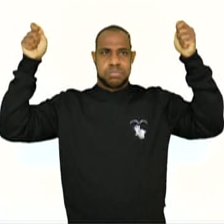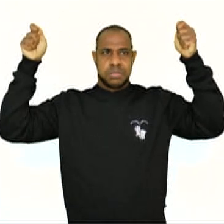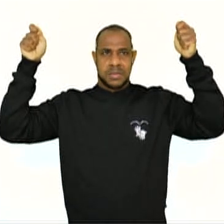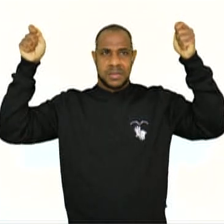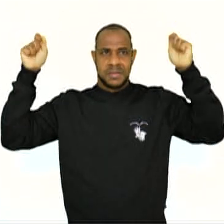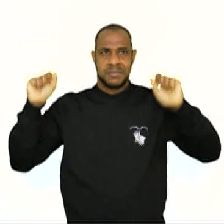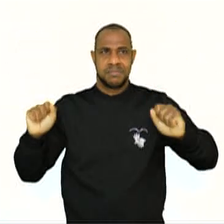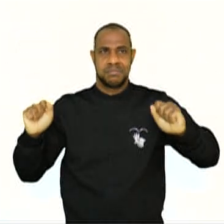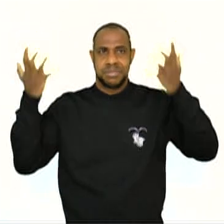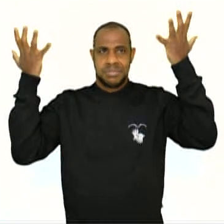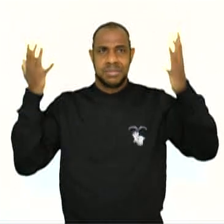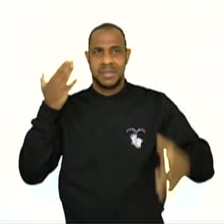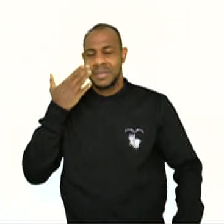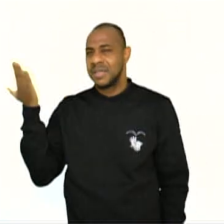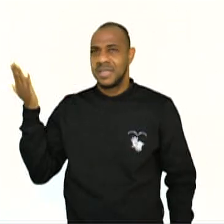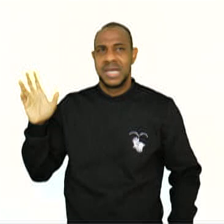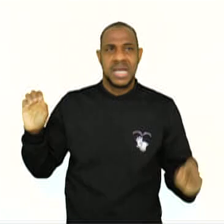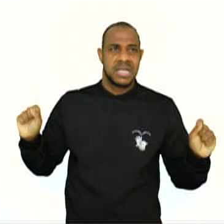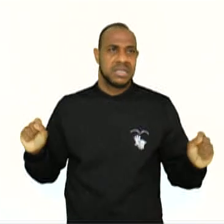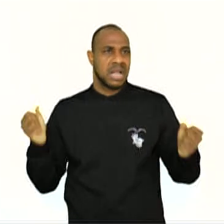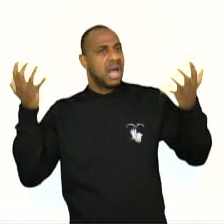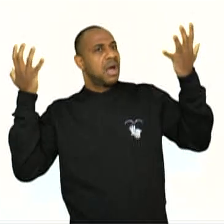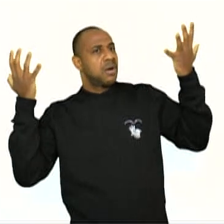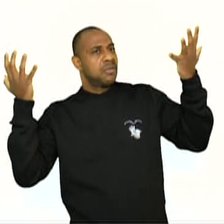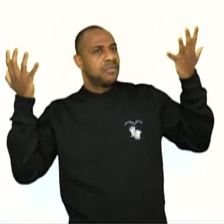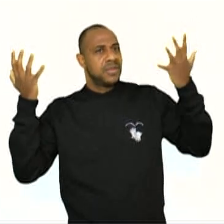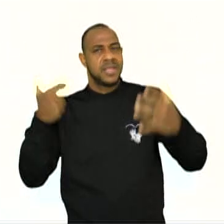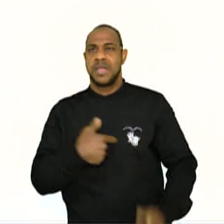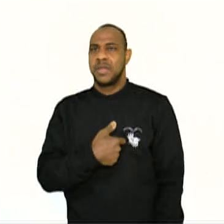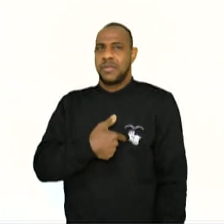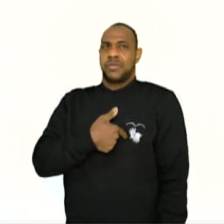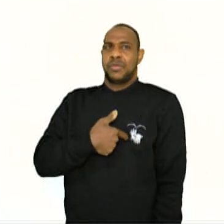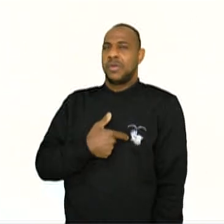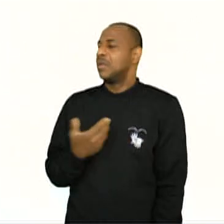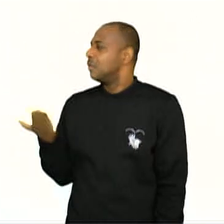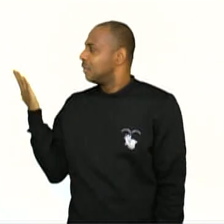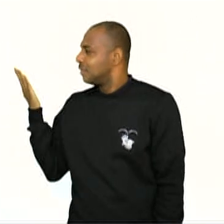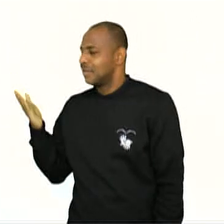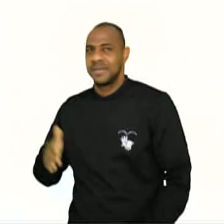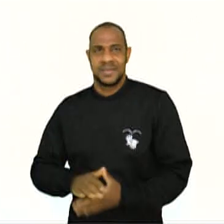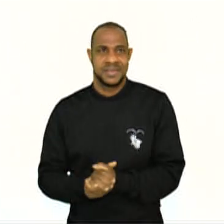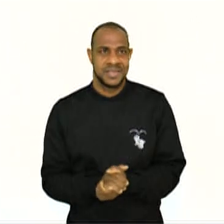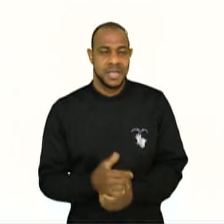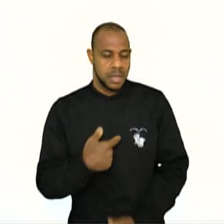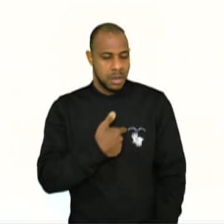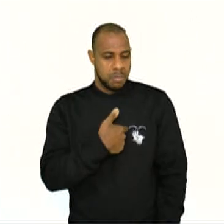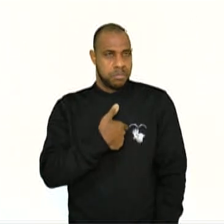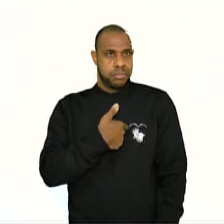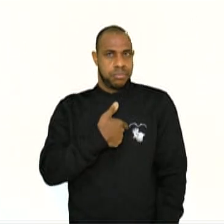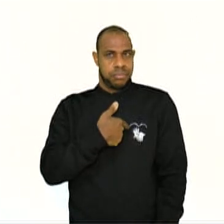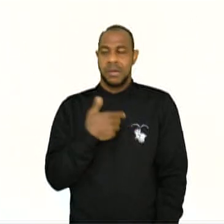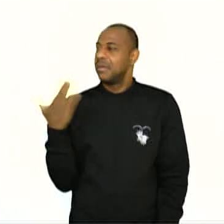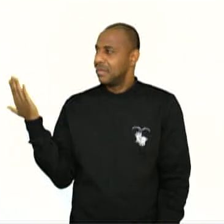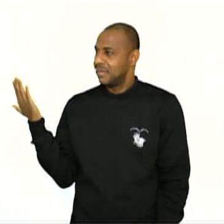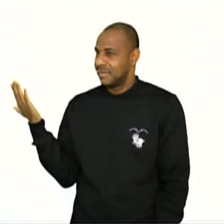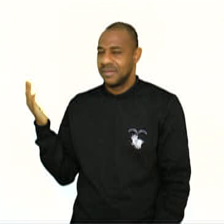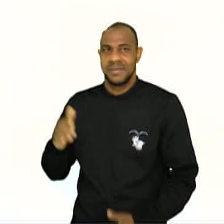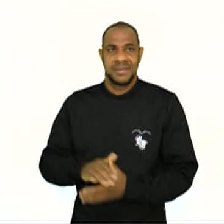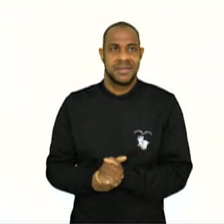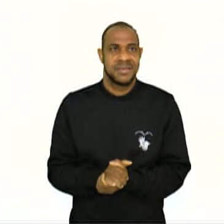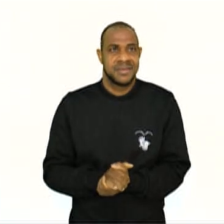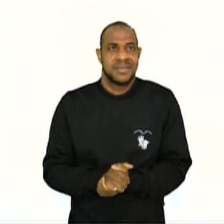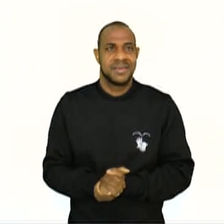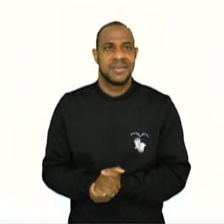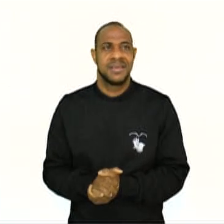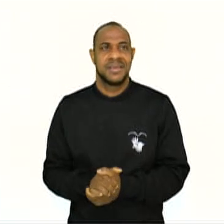assim, ó, Salve Getúlio Jango. Lembrando, Getúlio Vargas, gaúcho, e